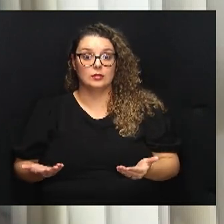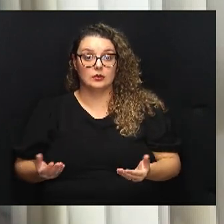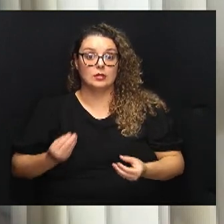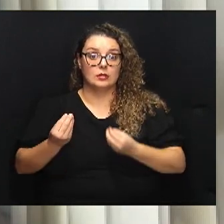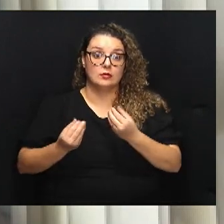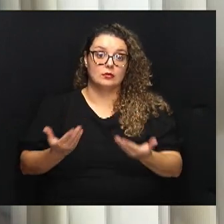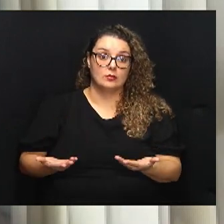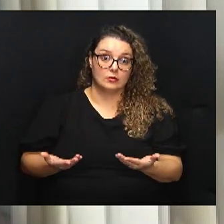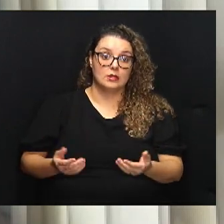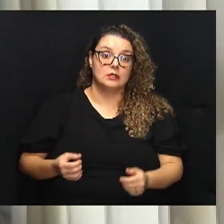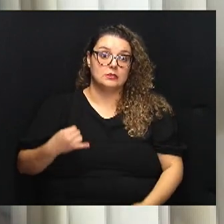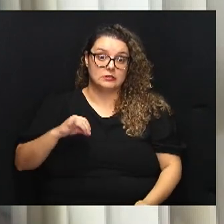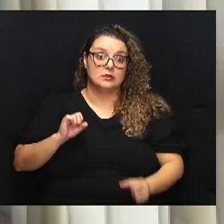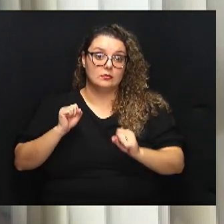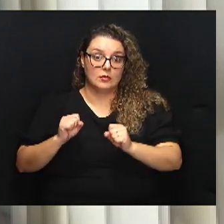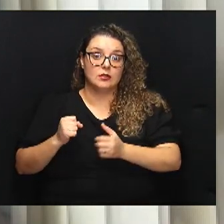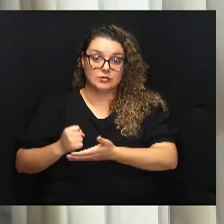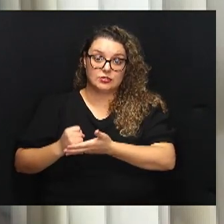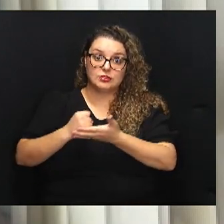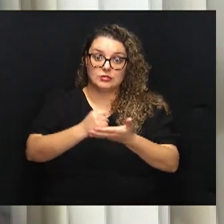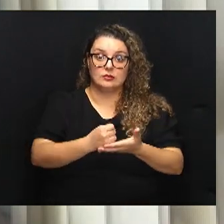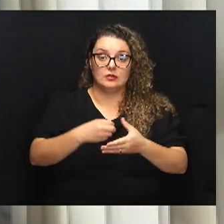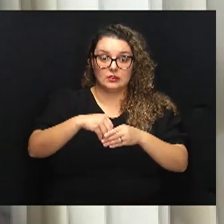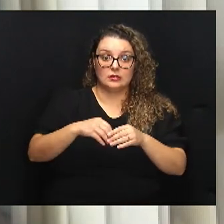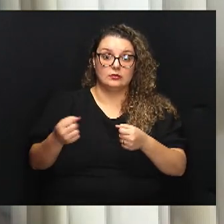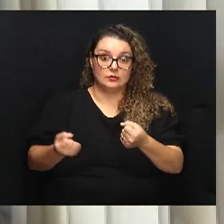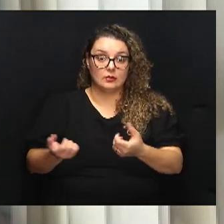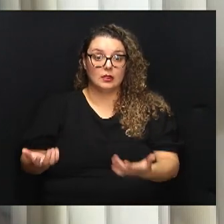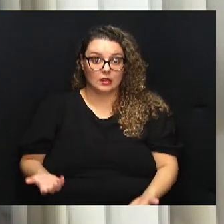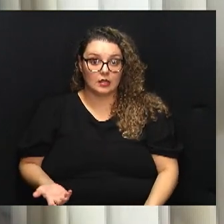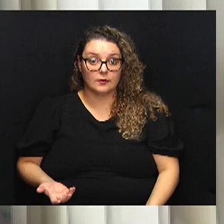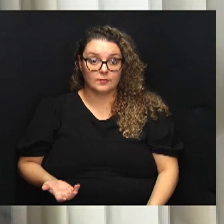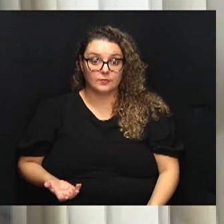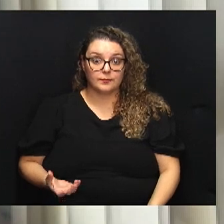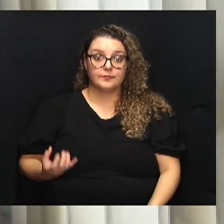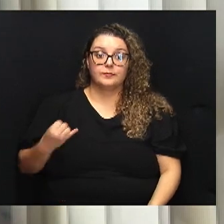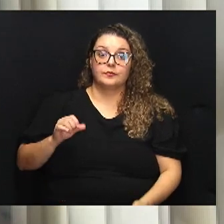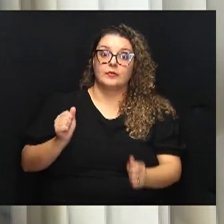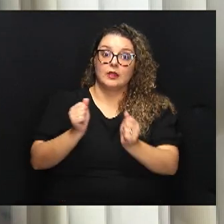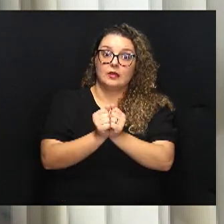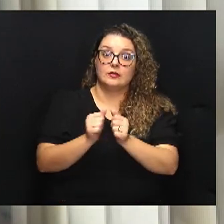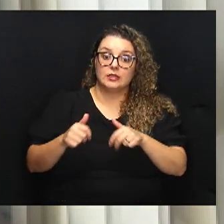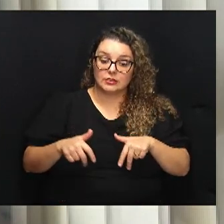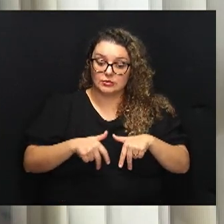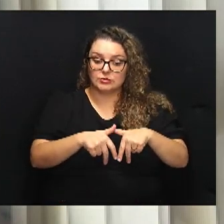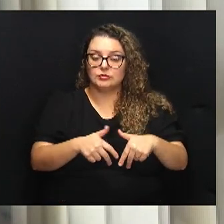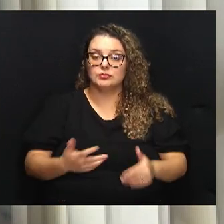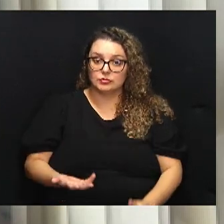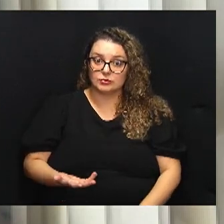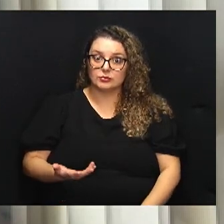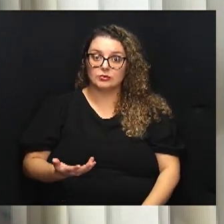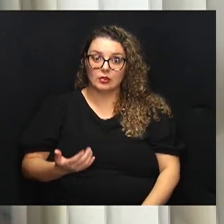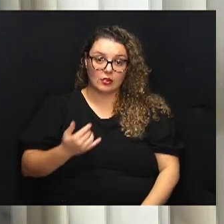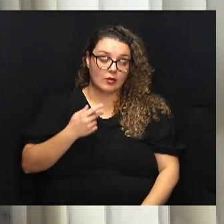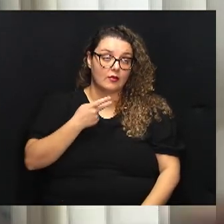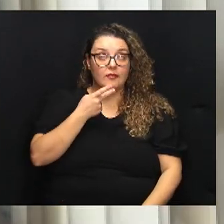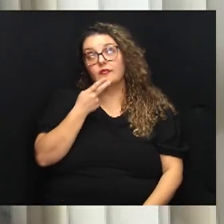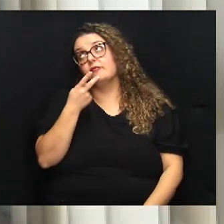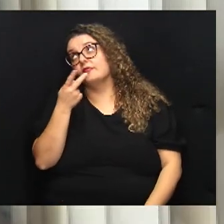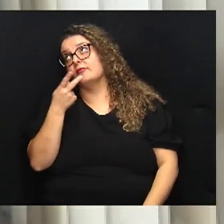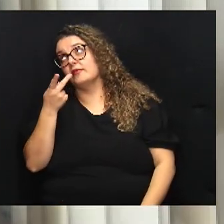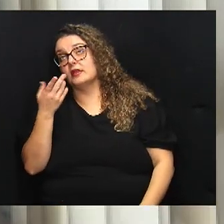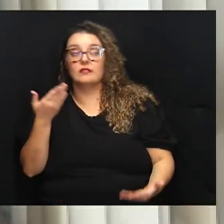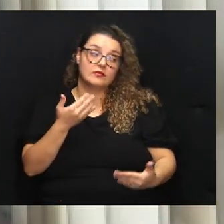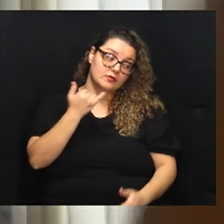você tem a possibilidade de levá-lo, por exemplo, dentro do carro, né? Então, se ele vai com você, ele falava, não fala mais, se você